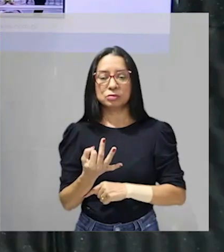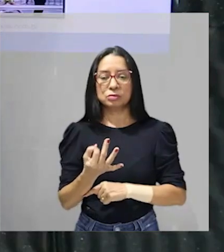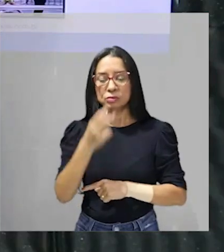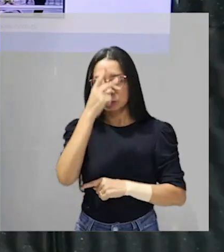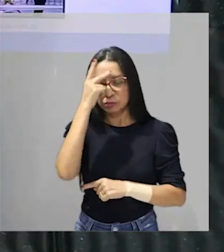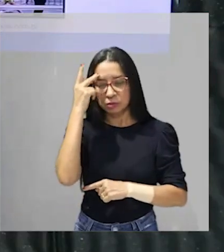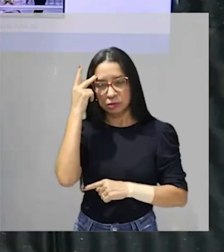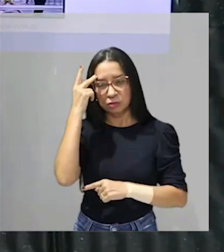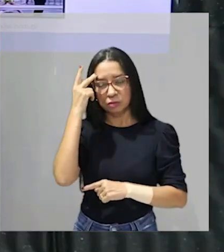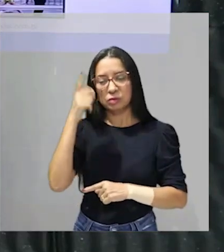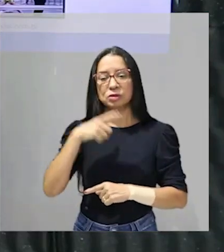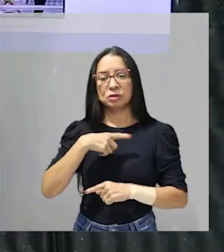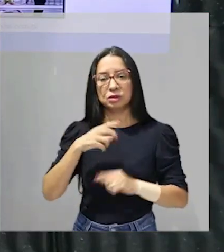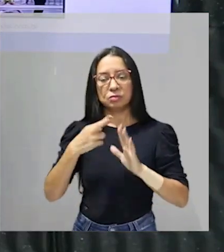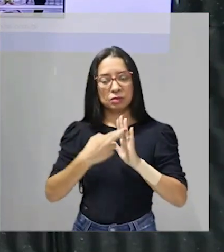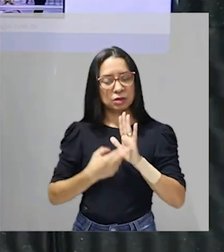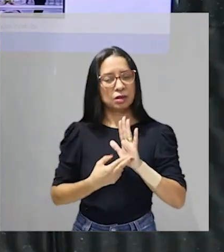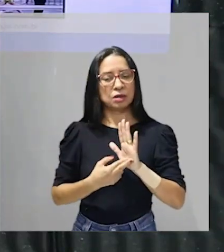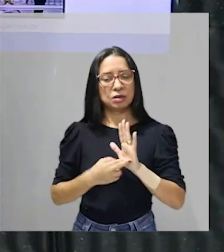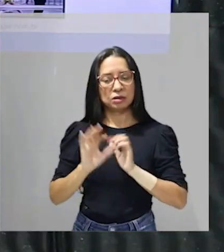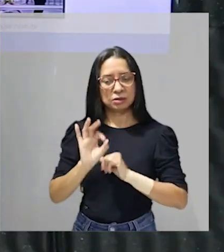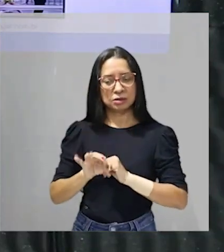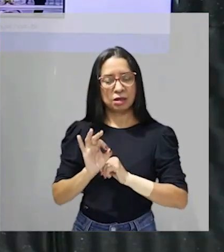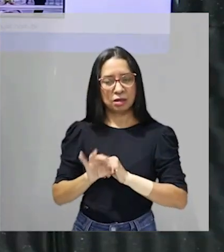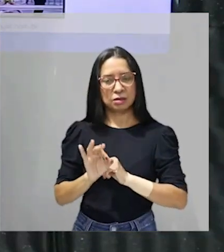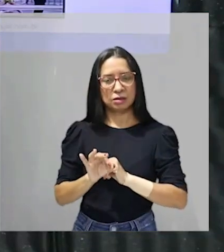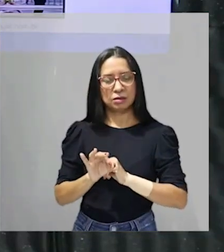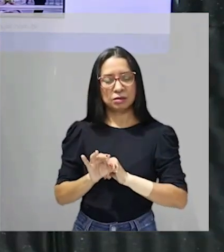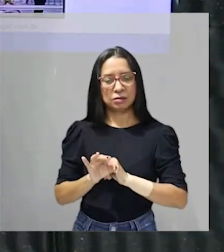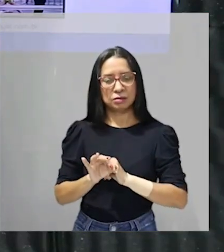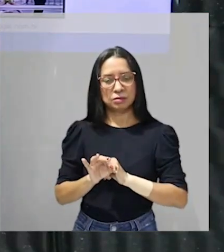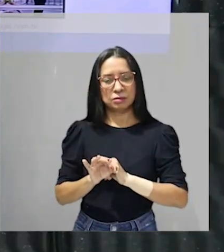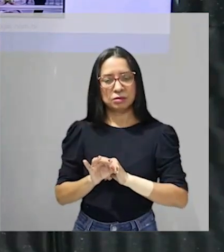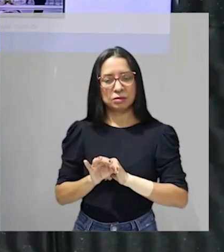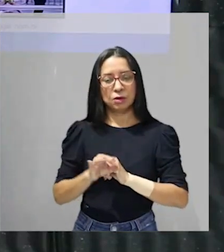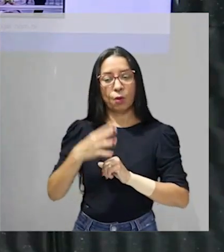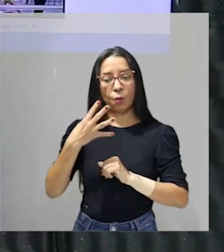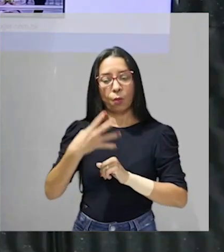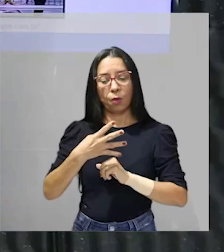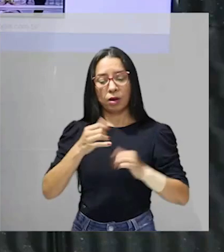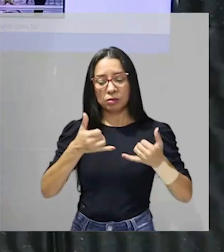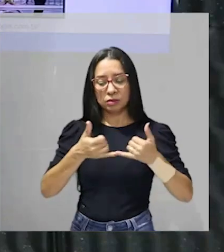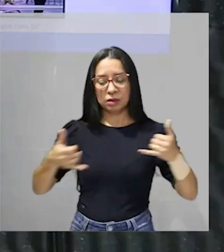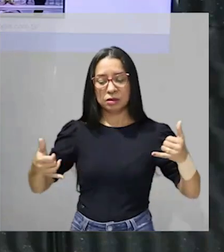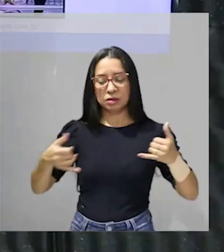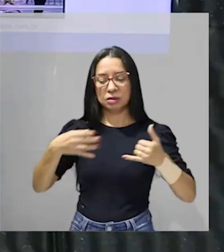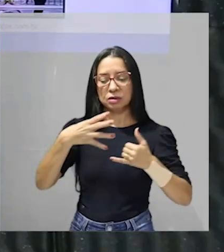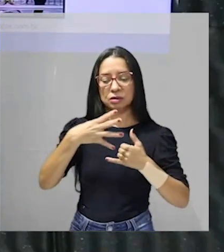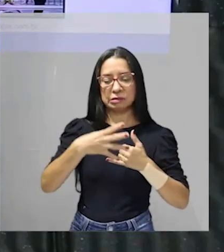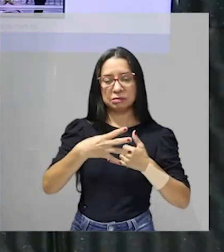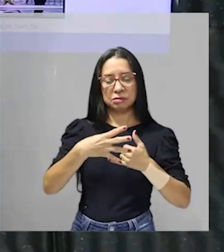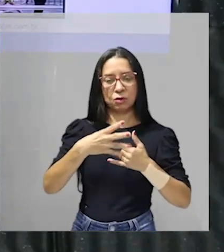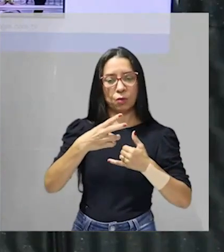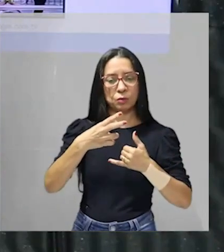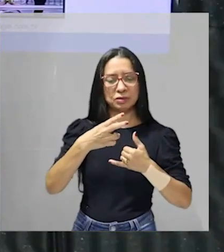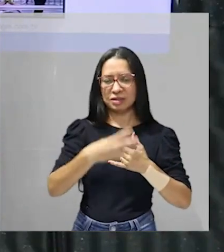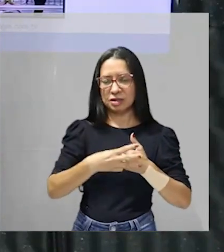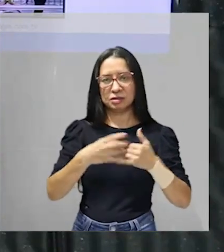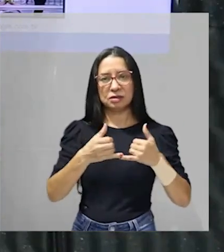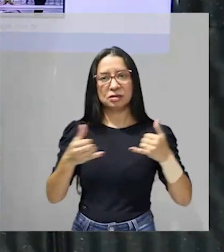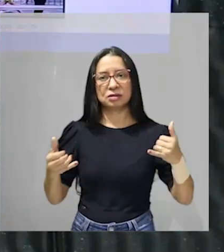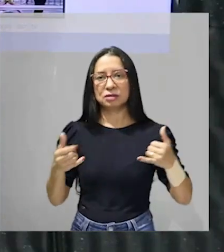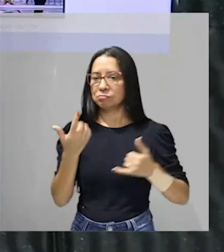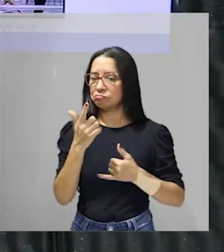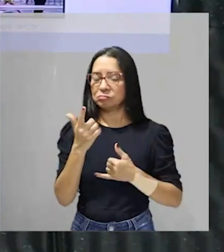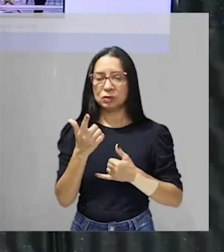existe uma regra fixa o jogo ele tem que acontecer assim quatro na linha três na linha não não existe até porque o